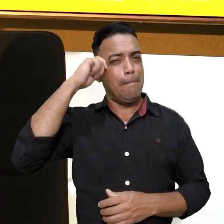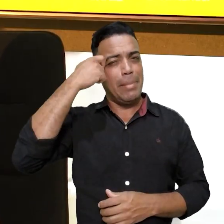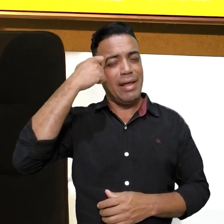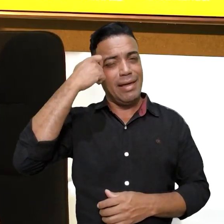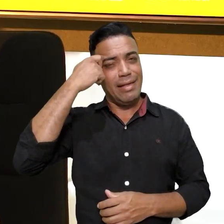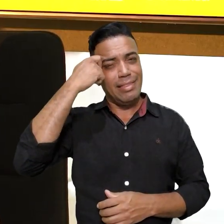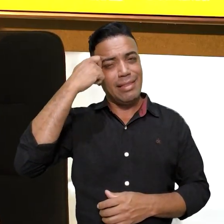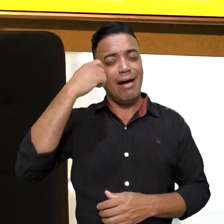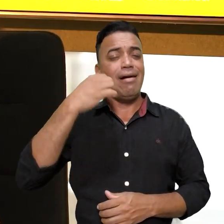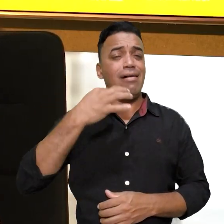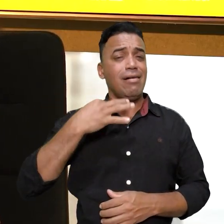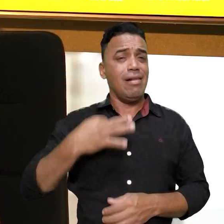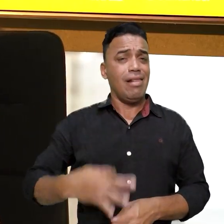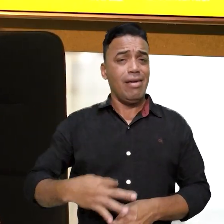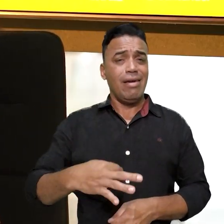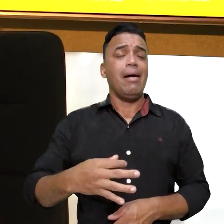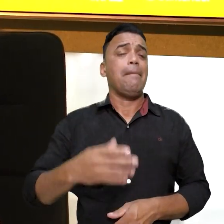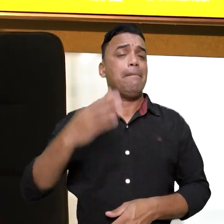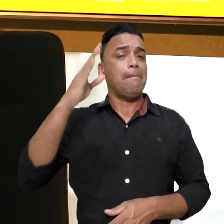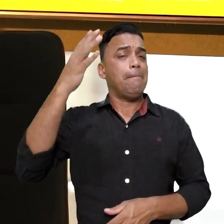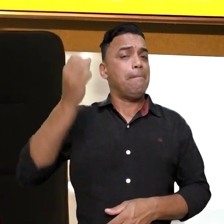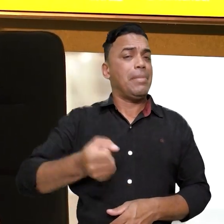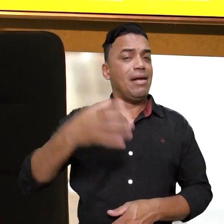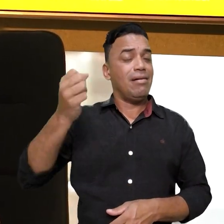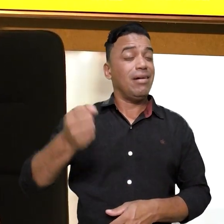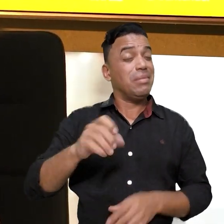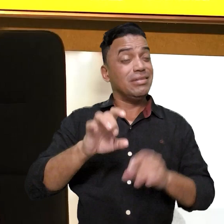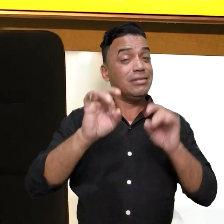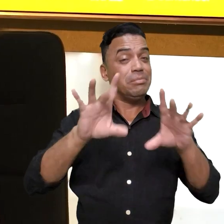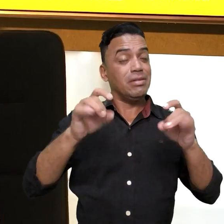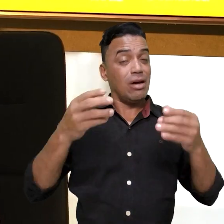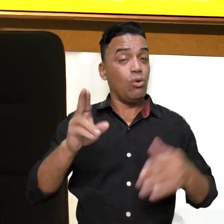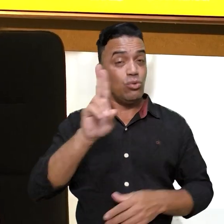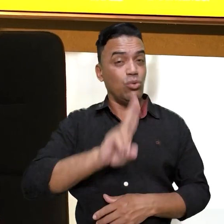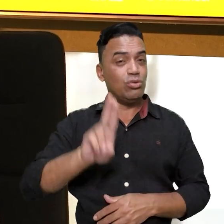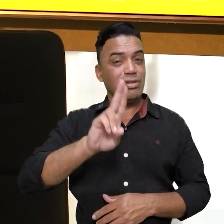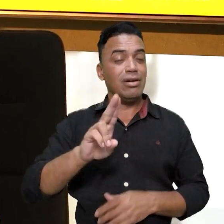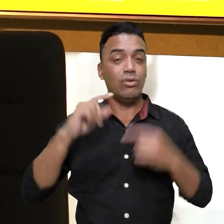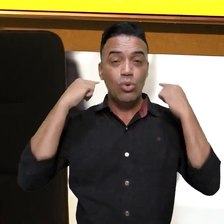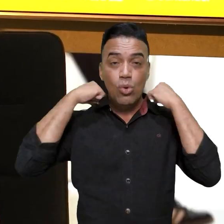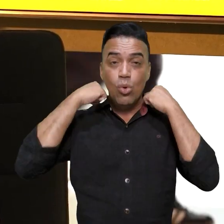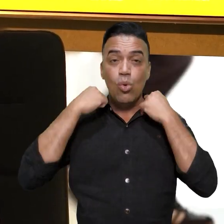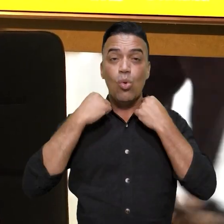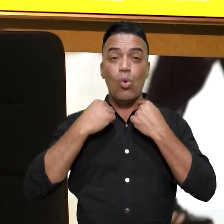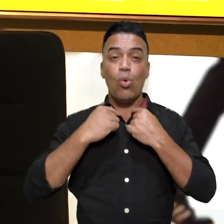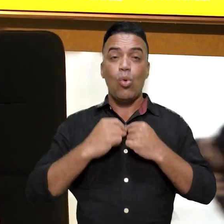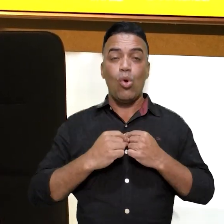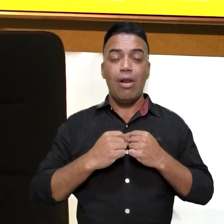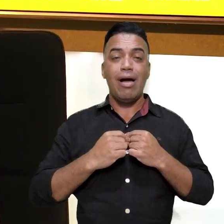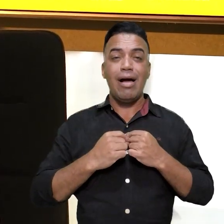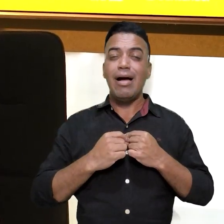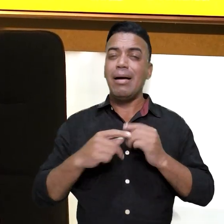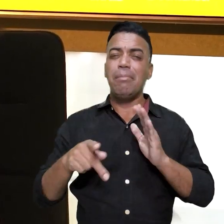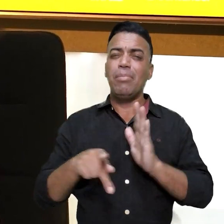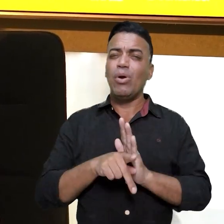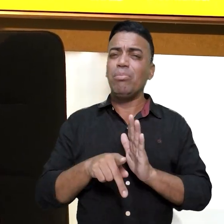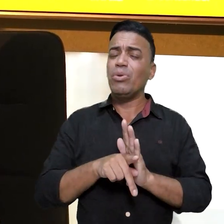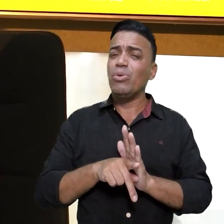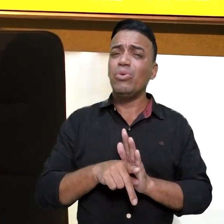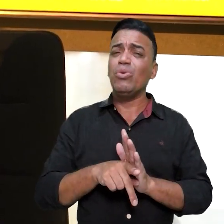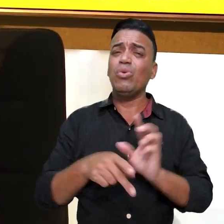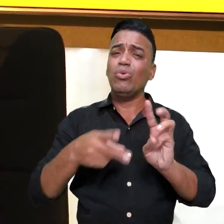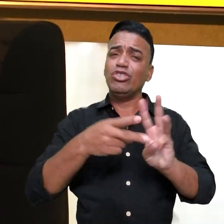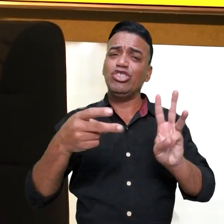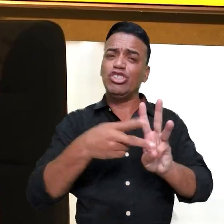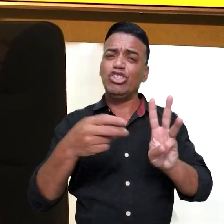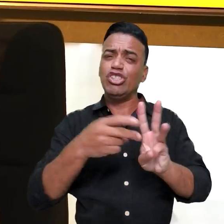estrelinha branca, mas eu estou usando uma coisa muito especial, que é o colar dos Iualapitis, da